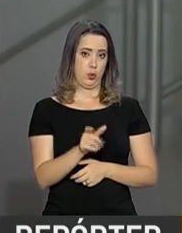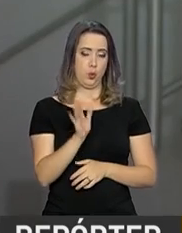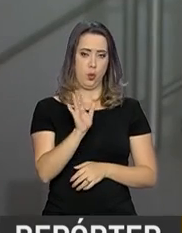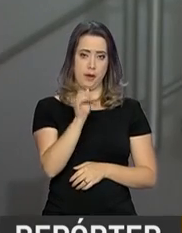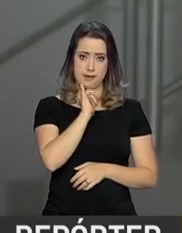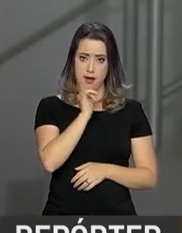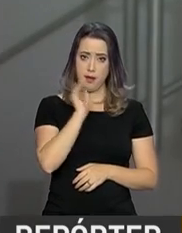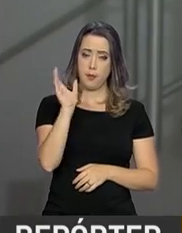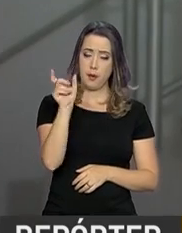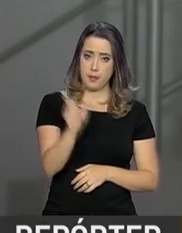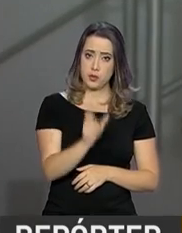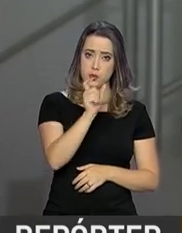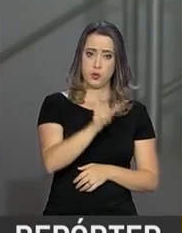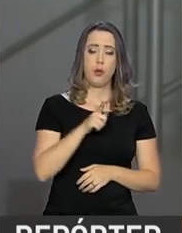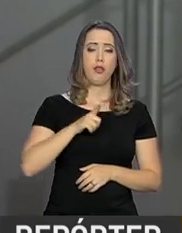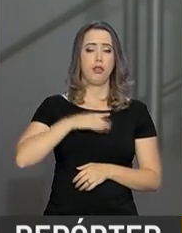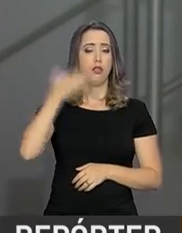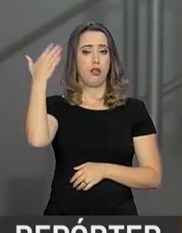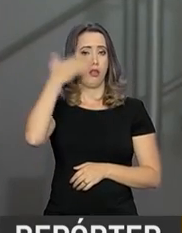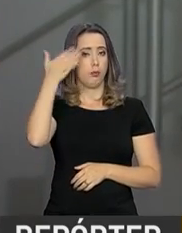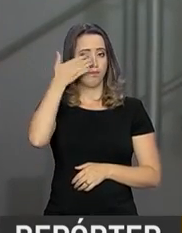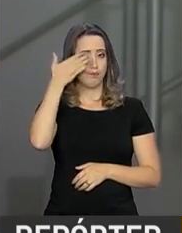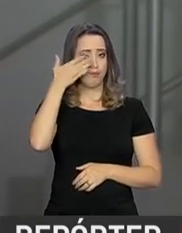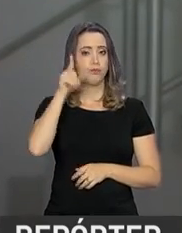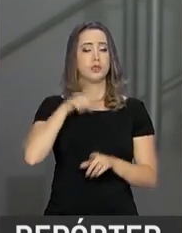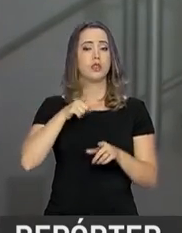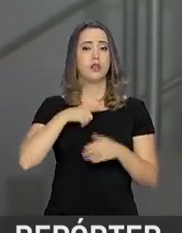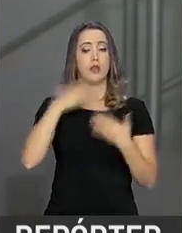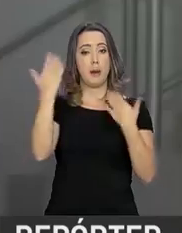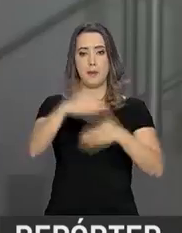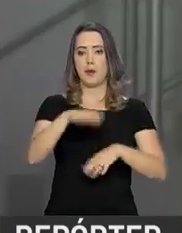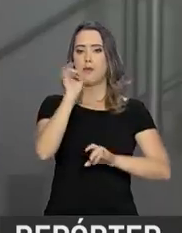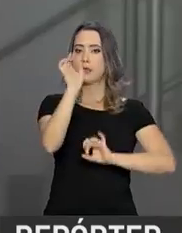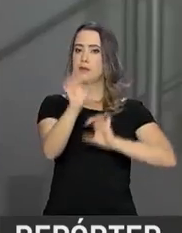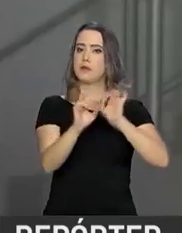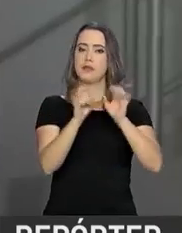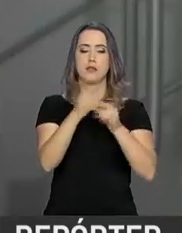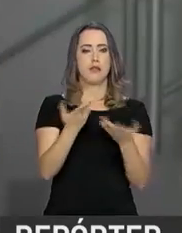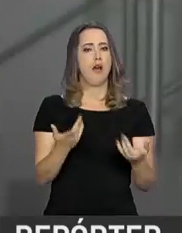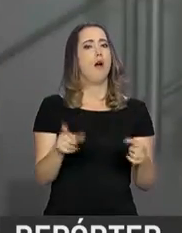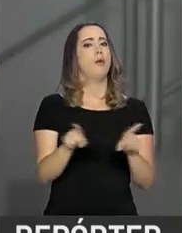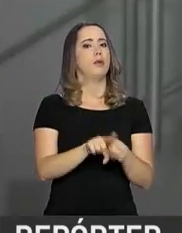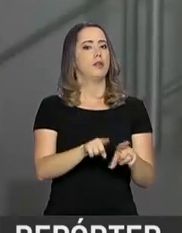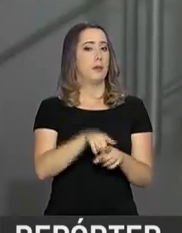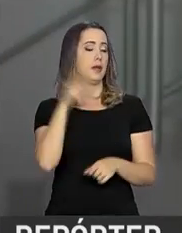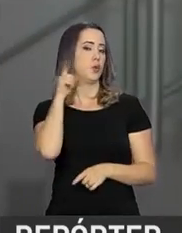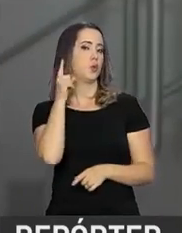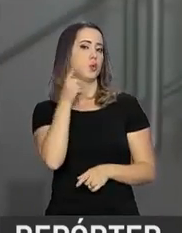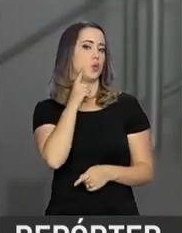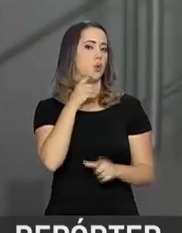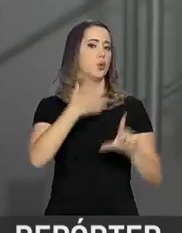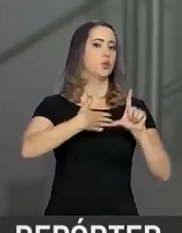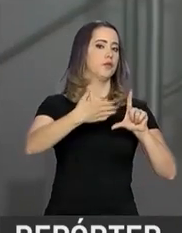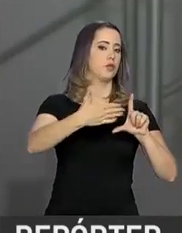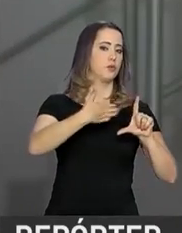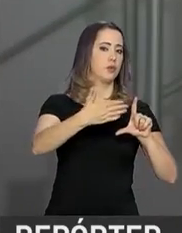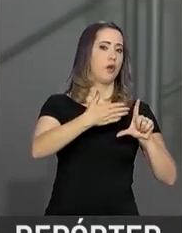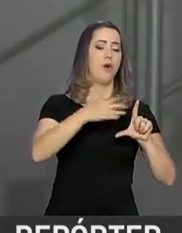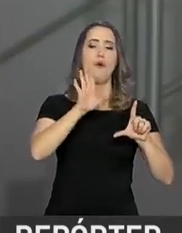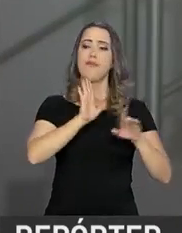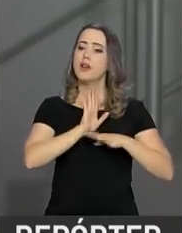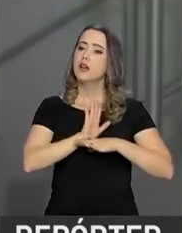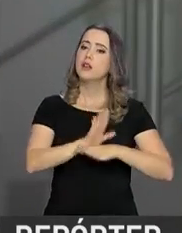prova adaptada especialmente para eles para os alunos que são surdos terá a vídeo prova por exemplo